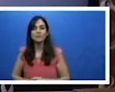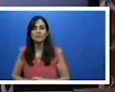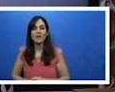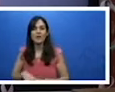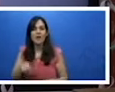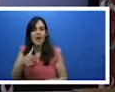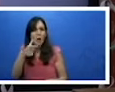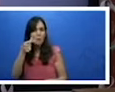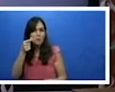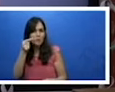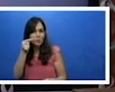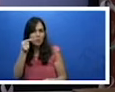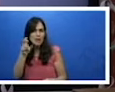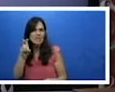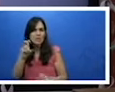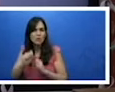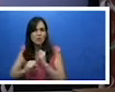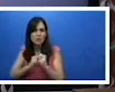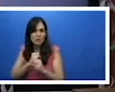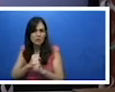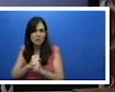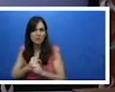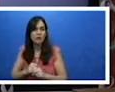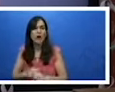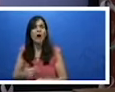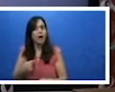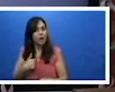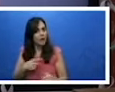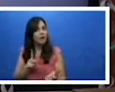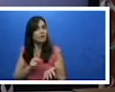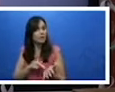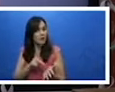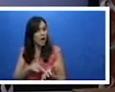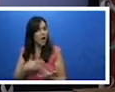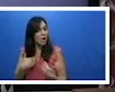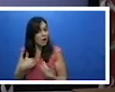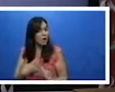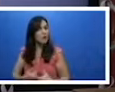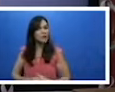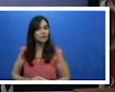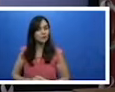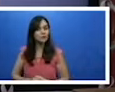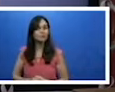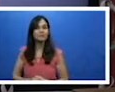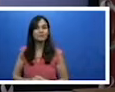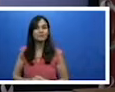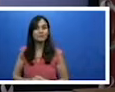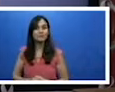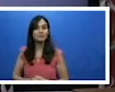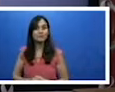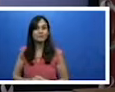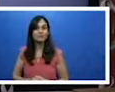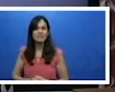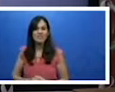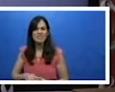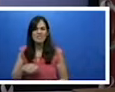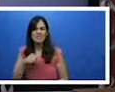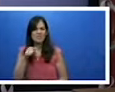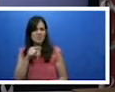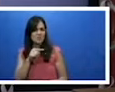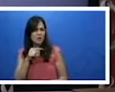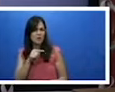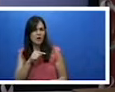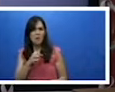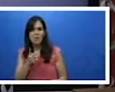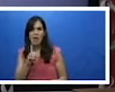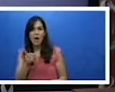uns 5 anos. « Eu mesmo, » respondeu Kernan, caloroso. « Ora, se não é Barney Woods,